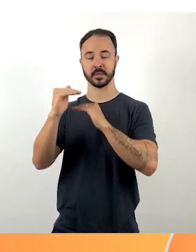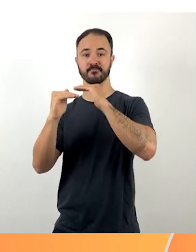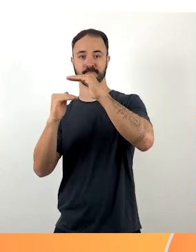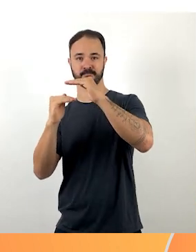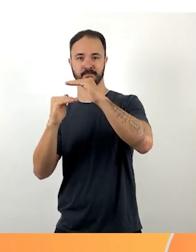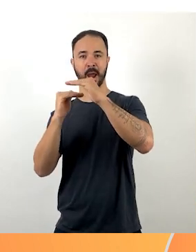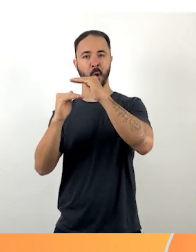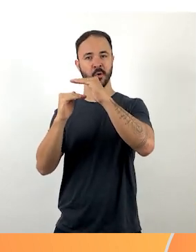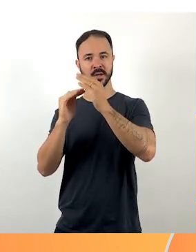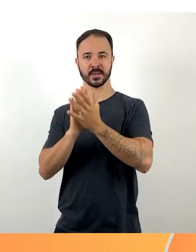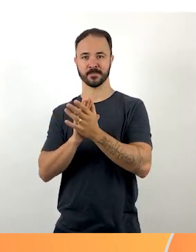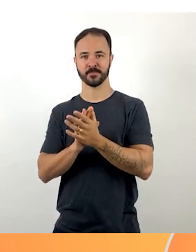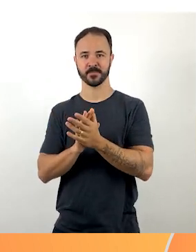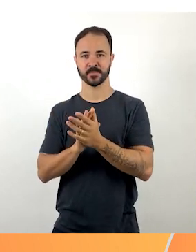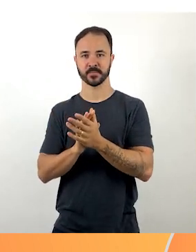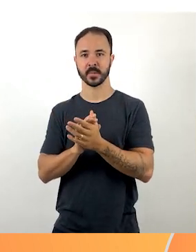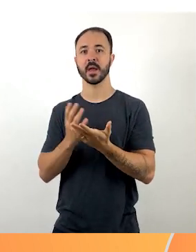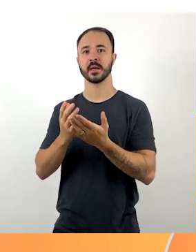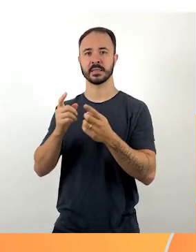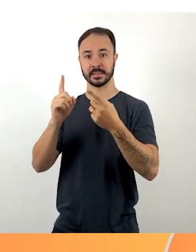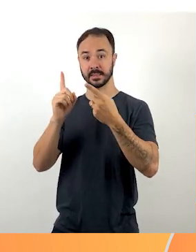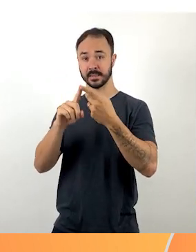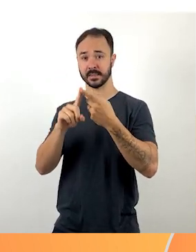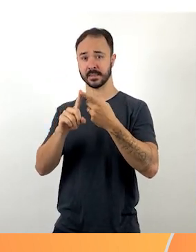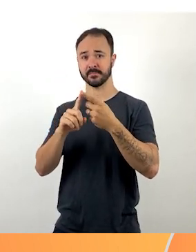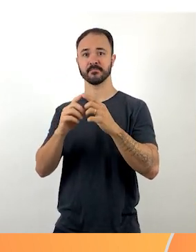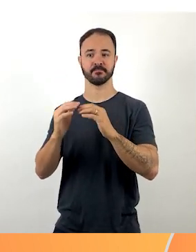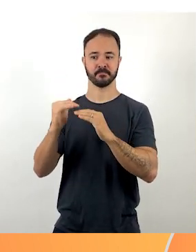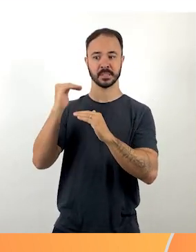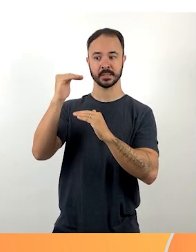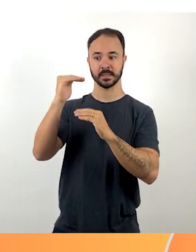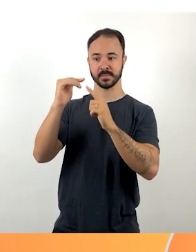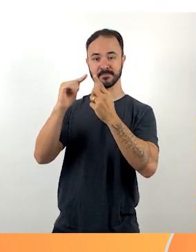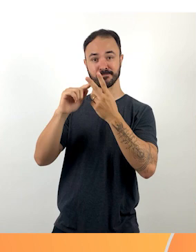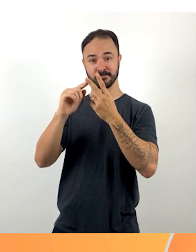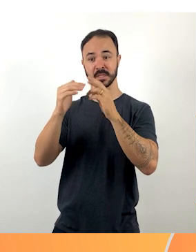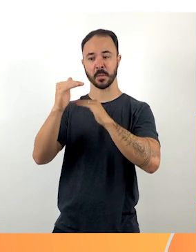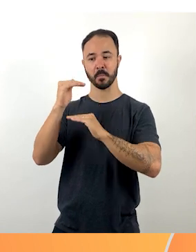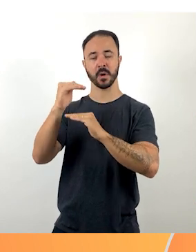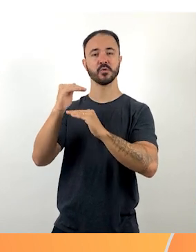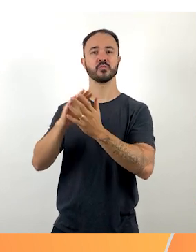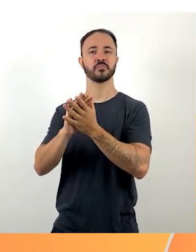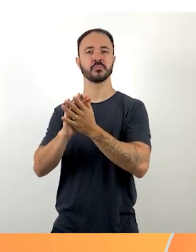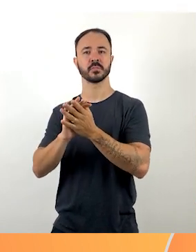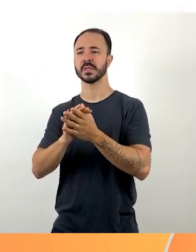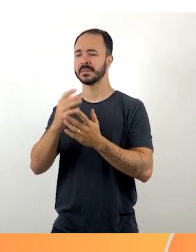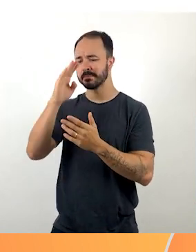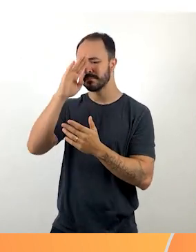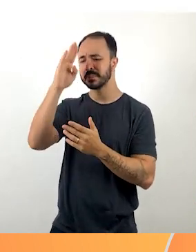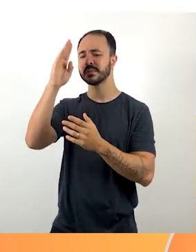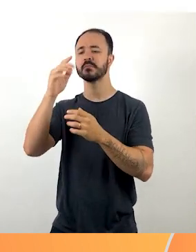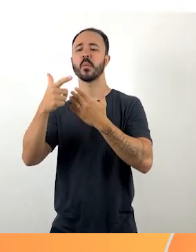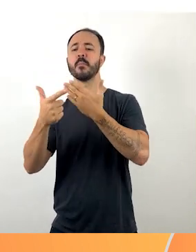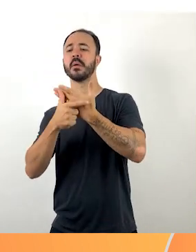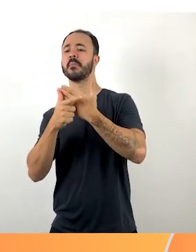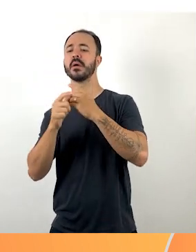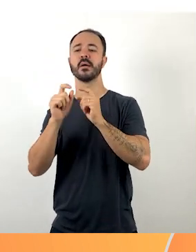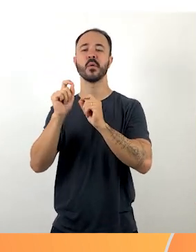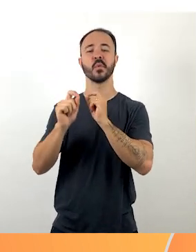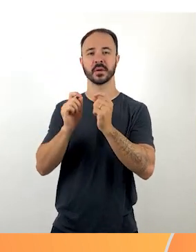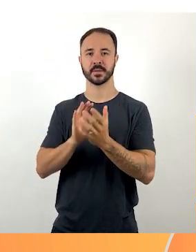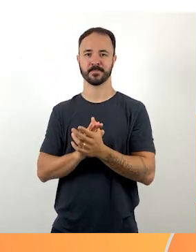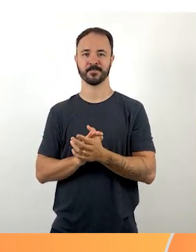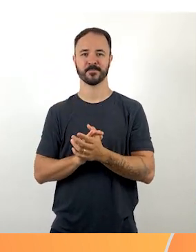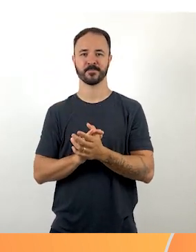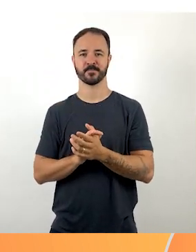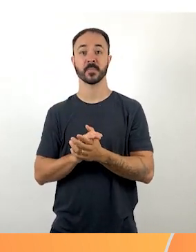epiderme, e a face abadaxial, que ela é inferior. Qual é a principal função dessa epiderme? Quais são as estruturas